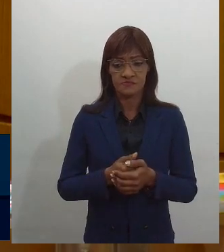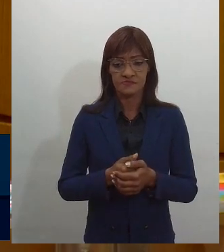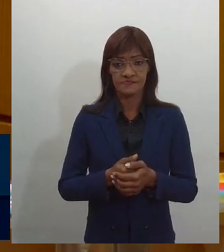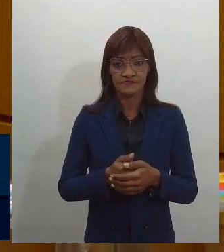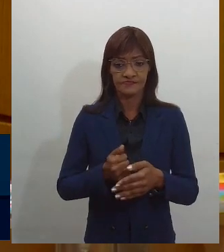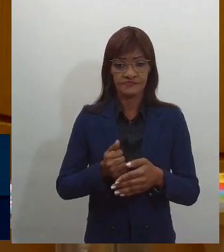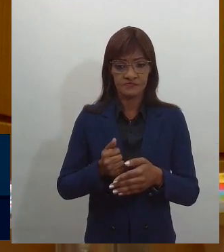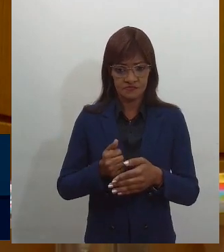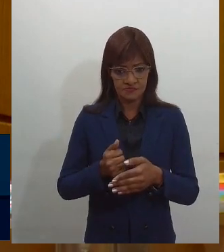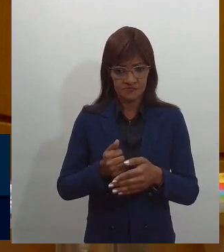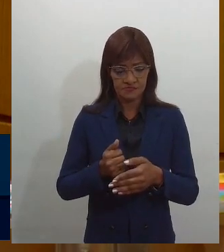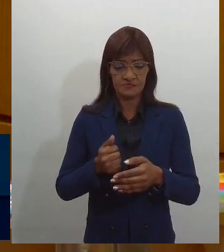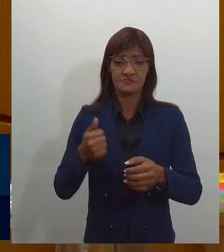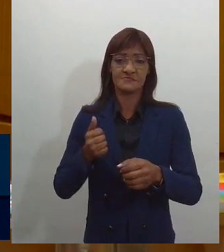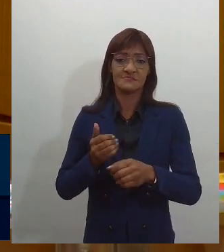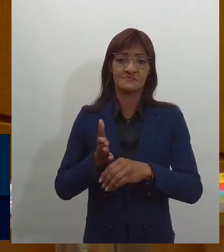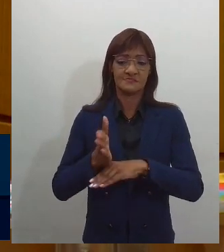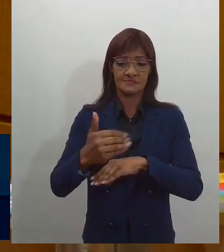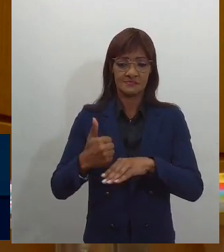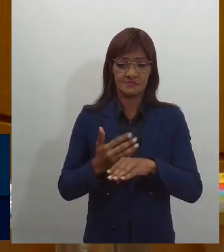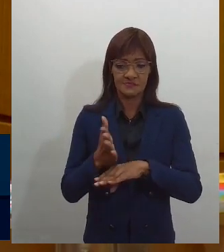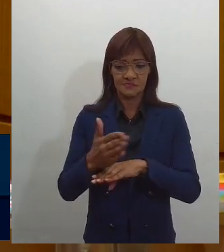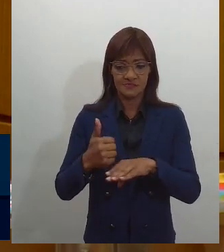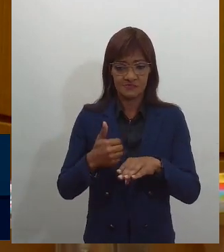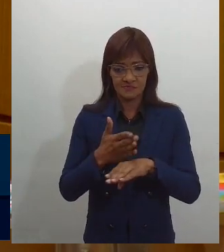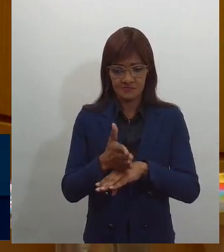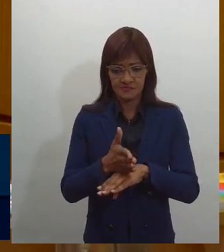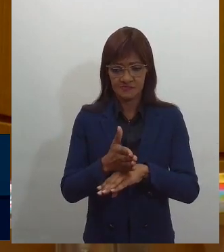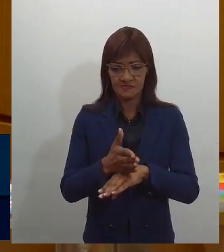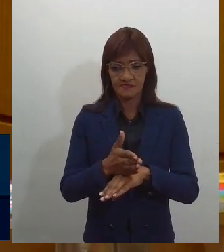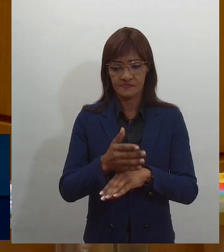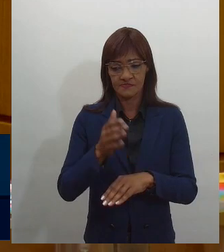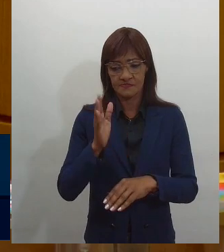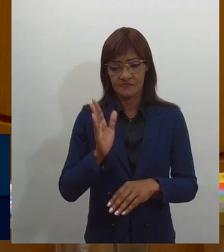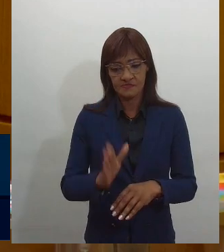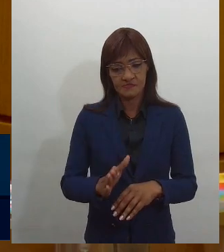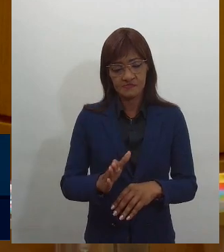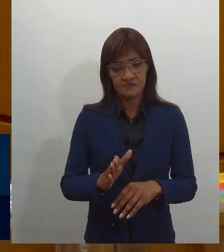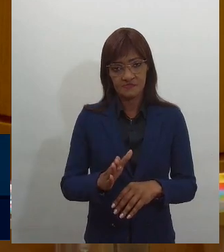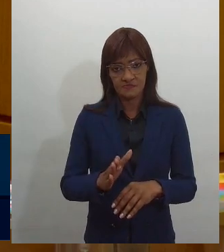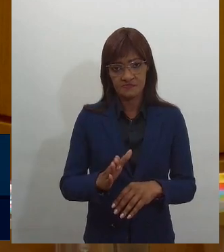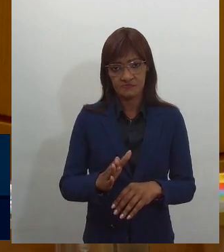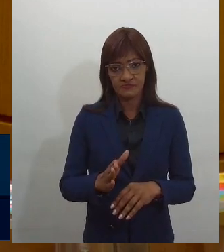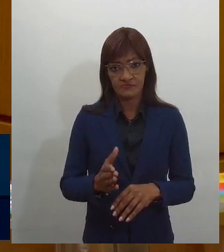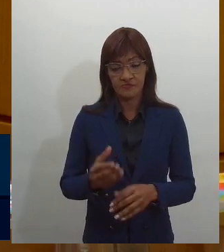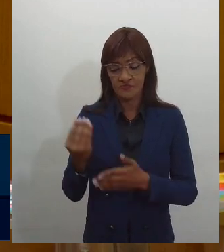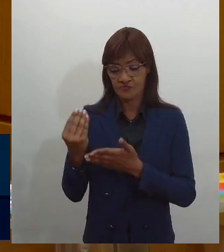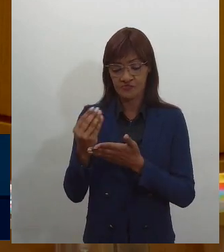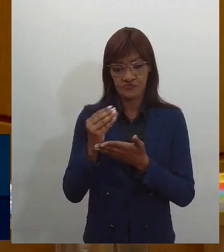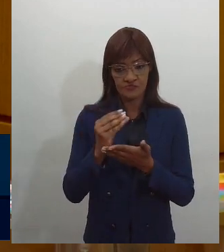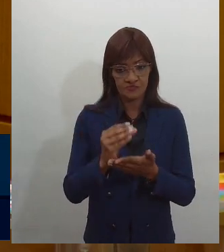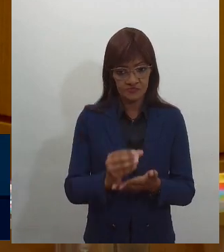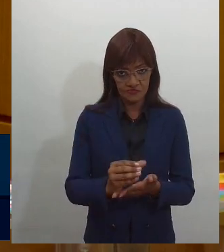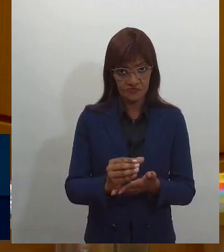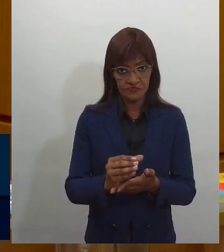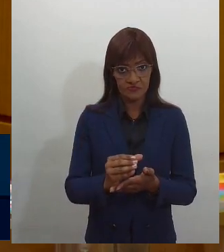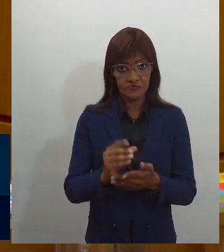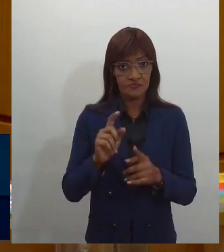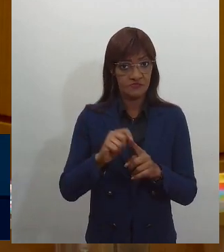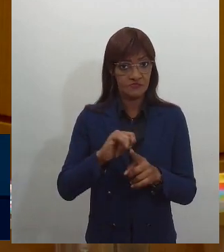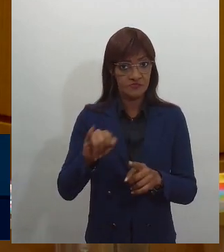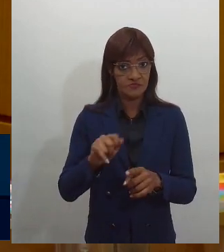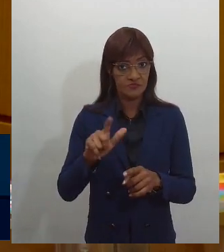acessibilidade. O dinheiro para apoiar nossa cultura, que foi aprovado desde julho, está pronto para